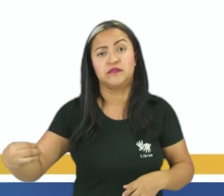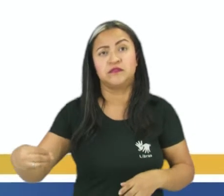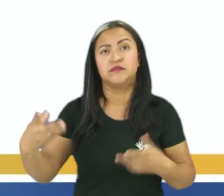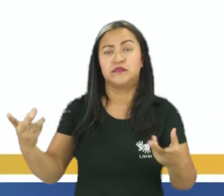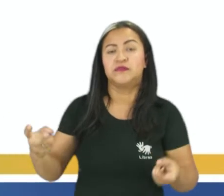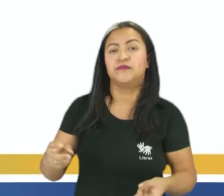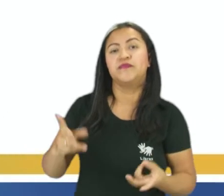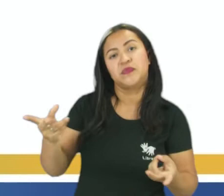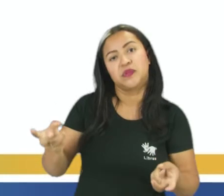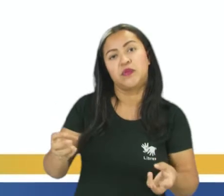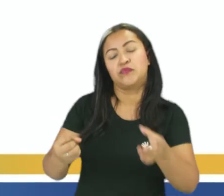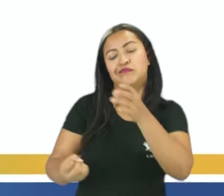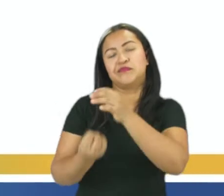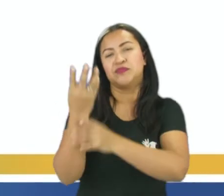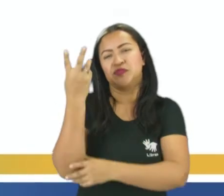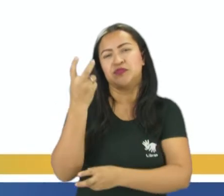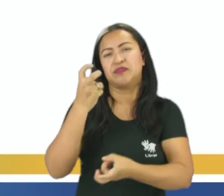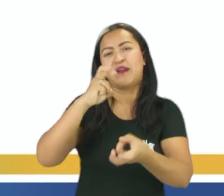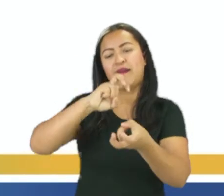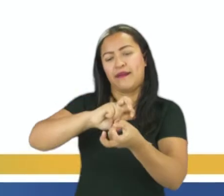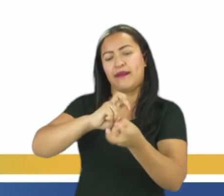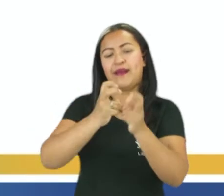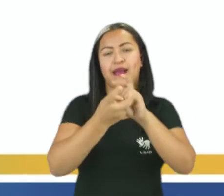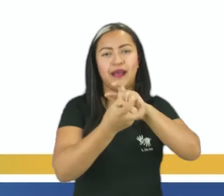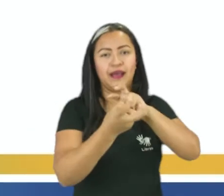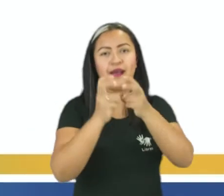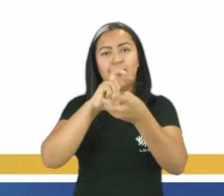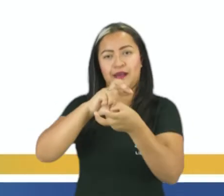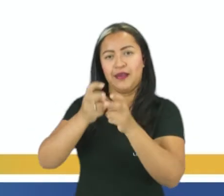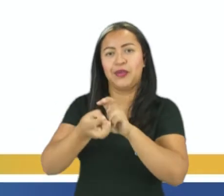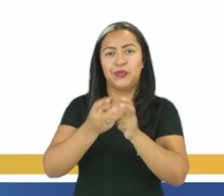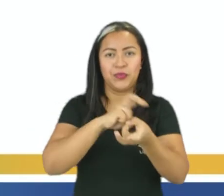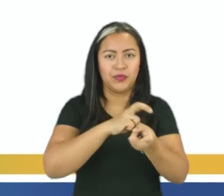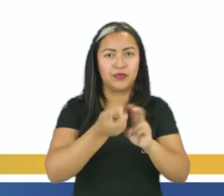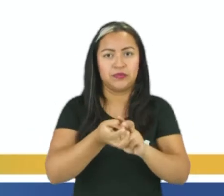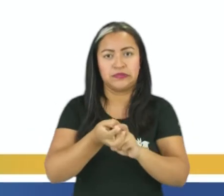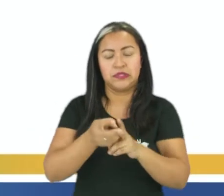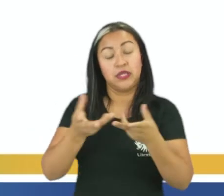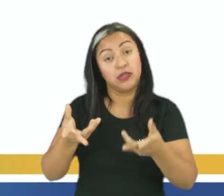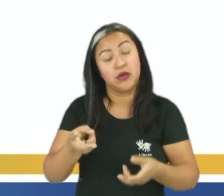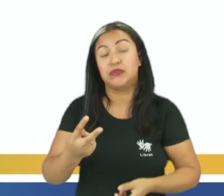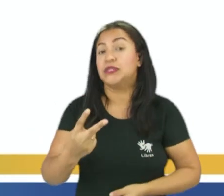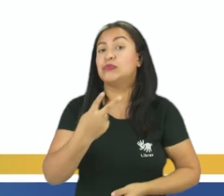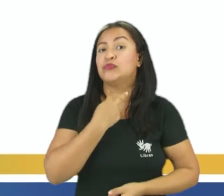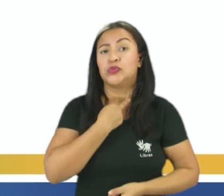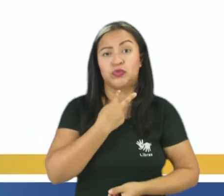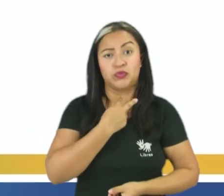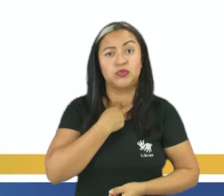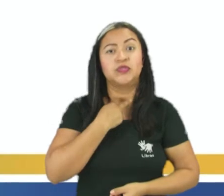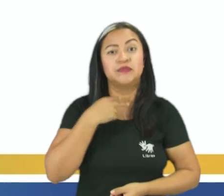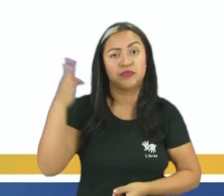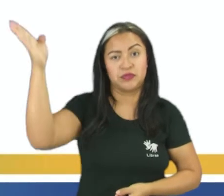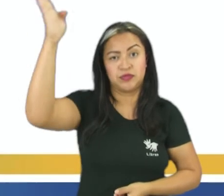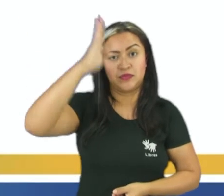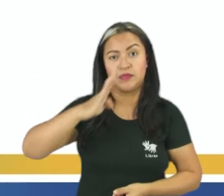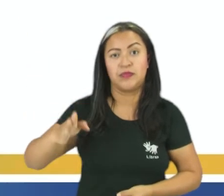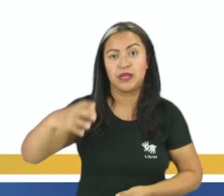a capoeira, durante algum tempo, né, no Brasil Imperial, ela foi proibida, tinha lei aí que dizia